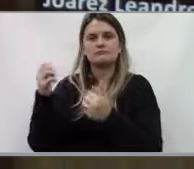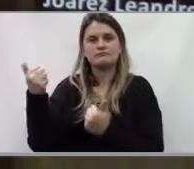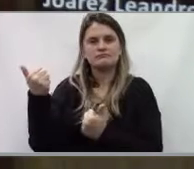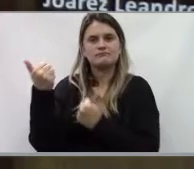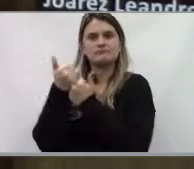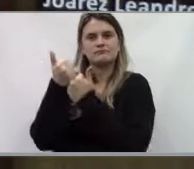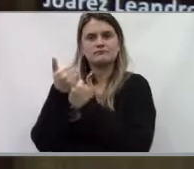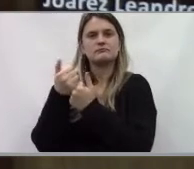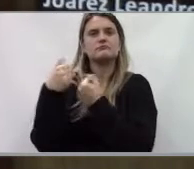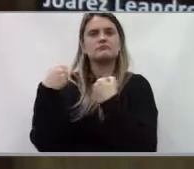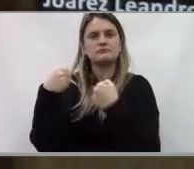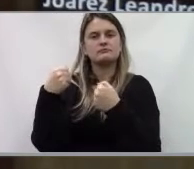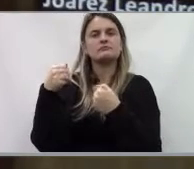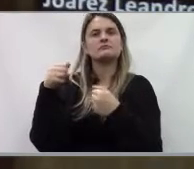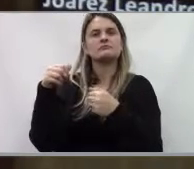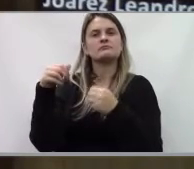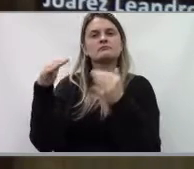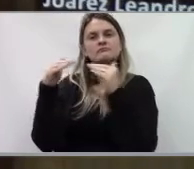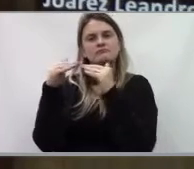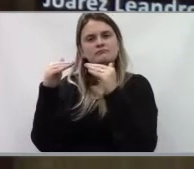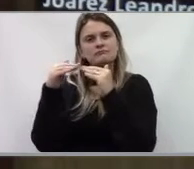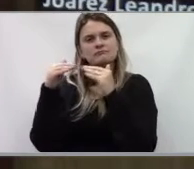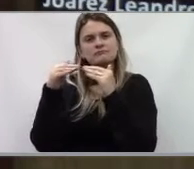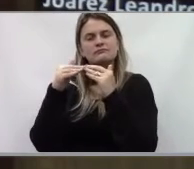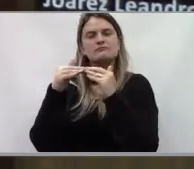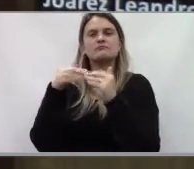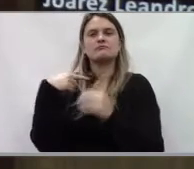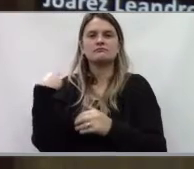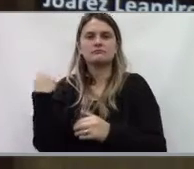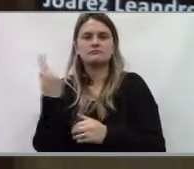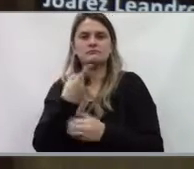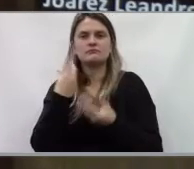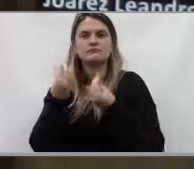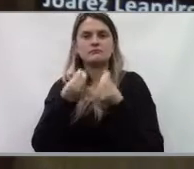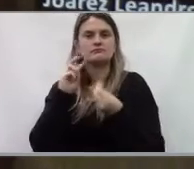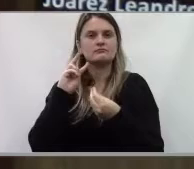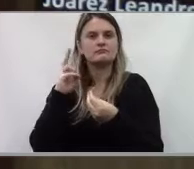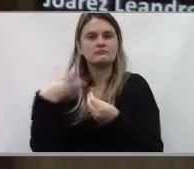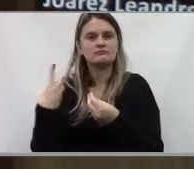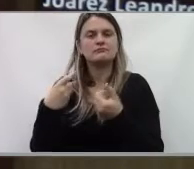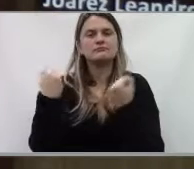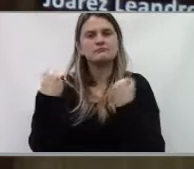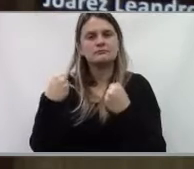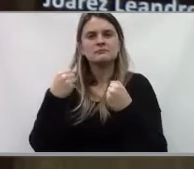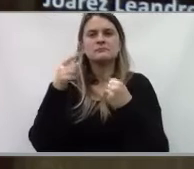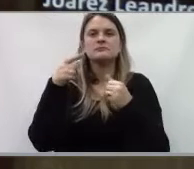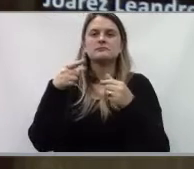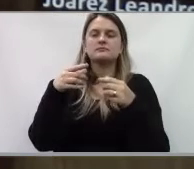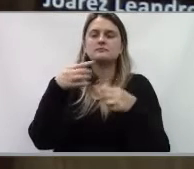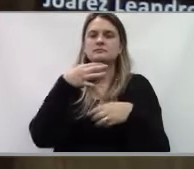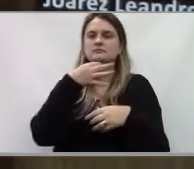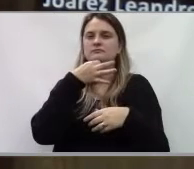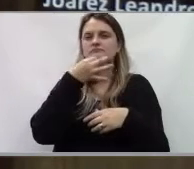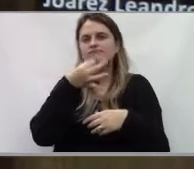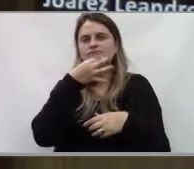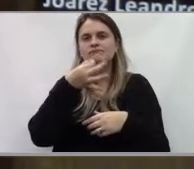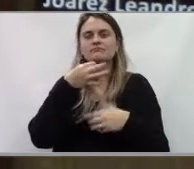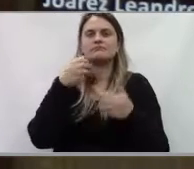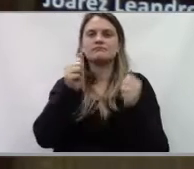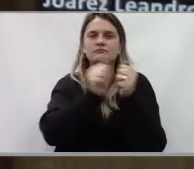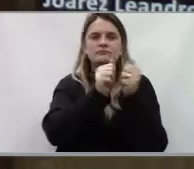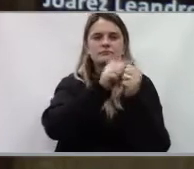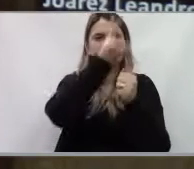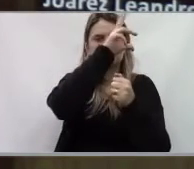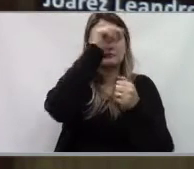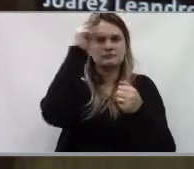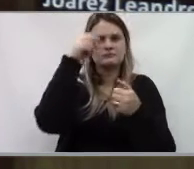conseguimos chegar a um denominador comum e nós, como representantes do povo, dar o crivo para que o Executivo possa